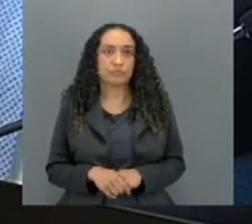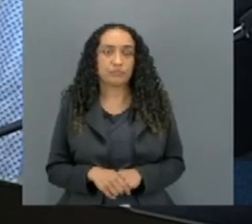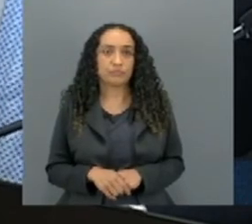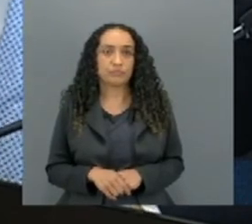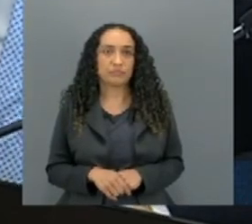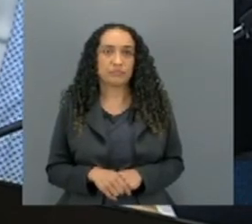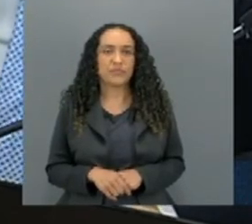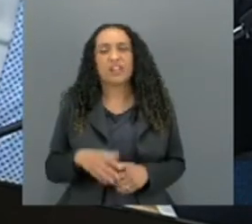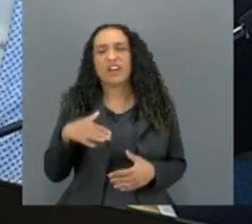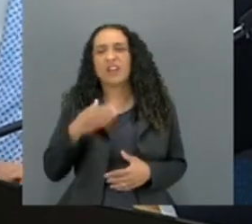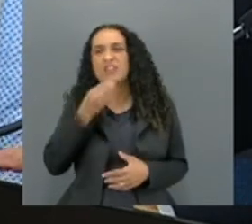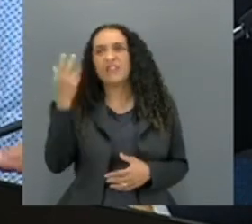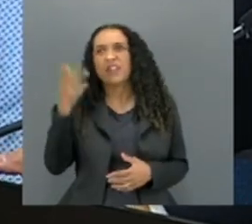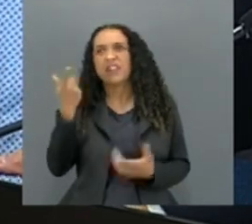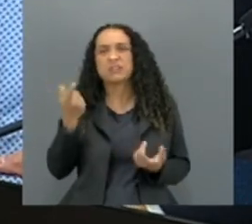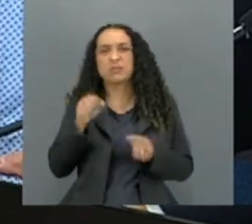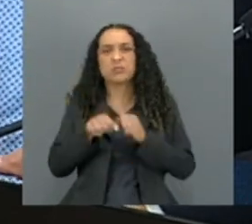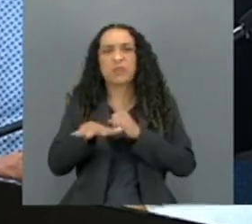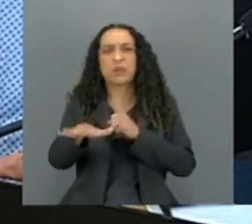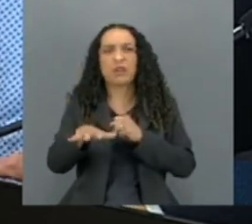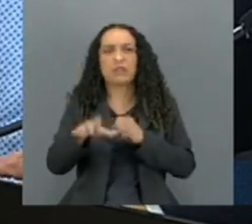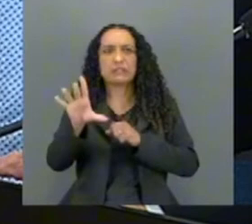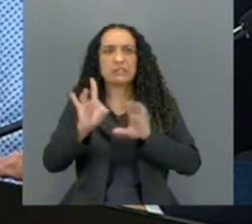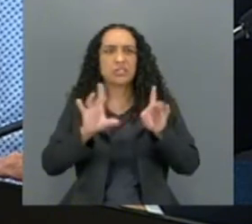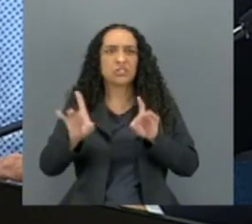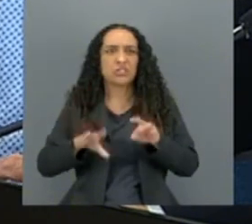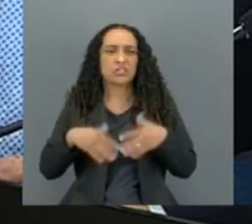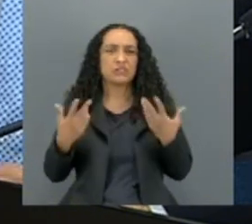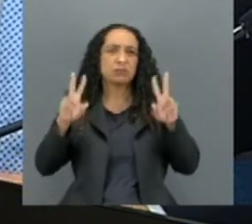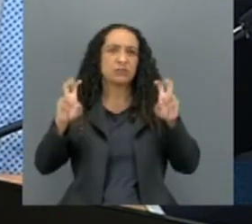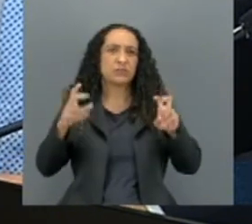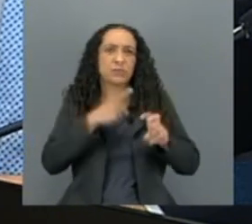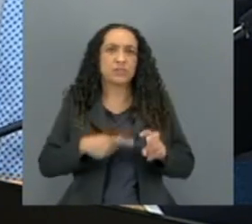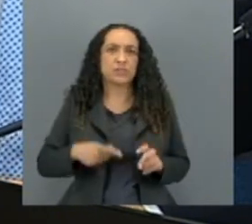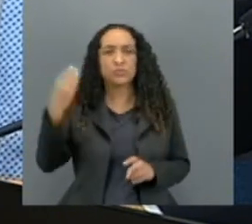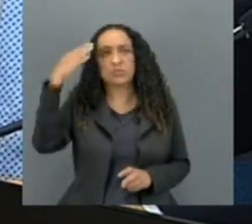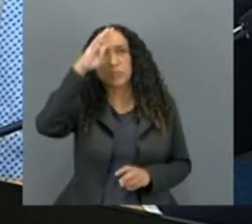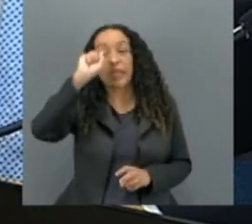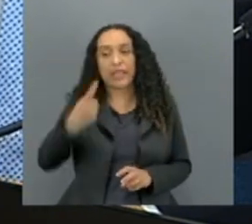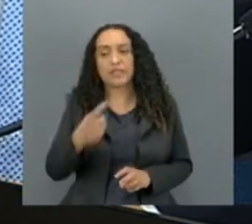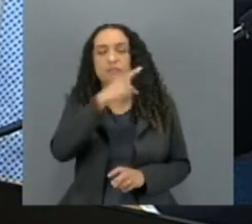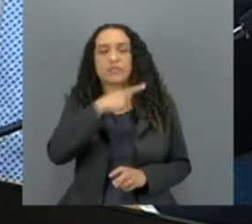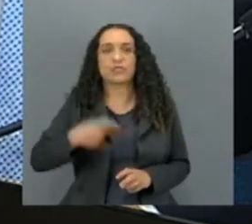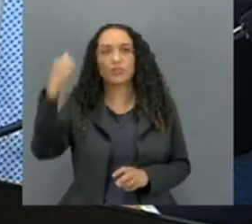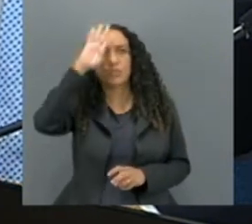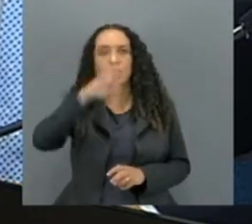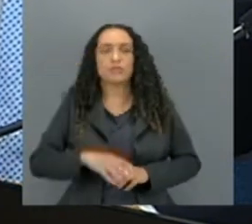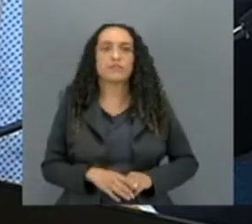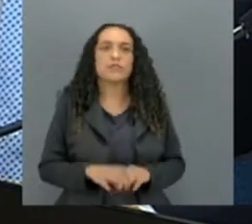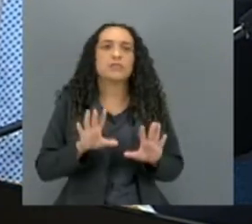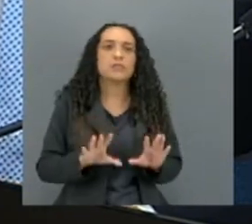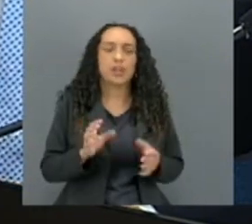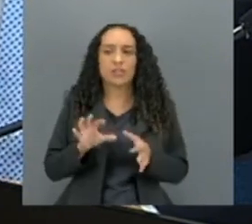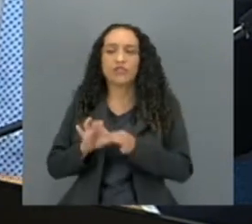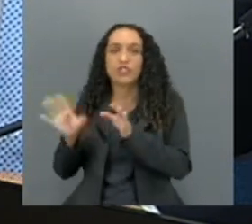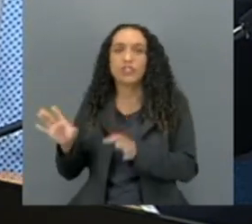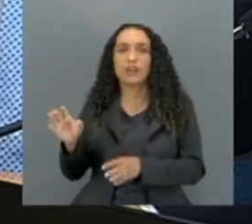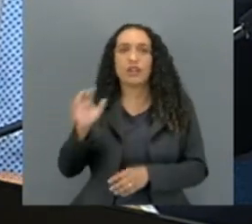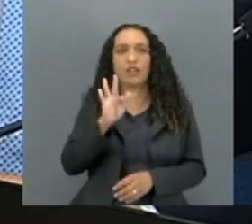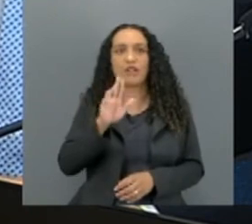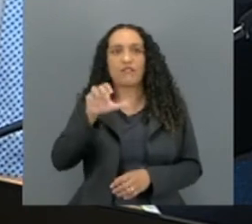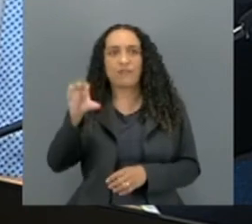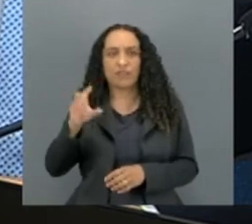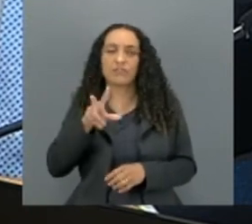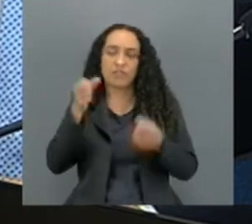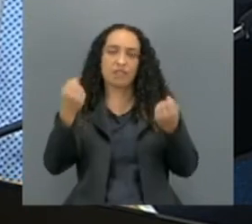Eu ia falar aqui sobre vazamentos seletivos do que se refere ao presidente Bolsonaro, mas eu vou deixar isso para o Flávio aqui, que eu tenho certeza que